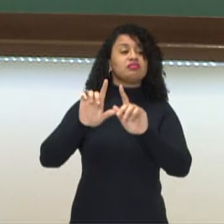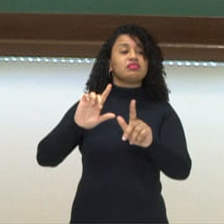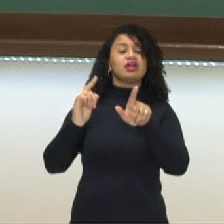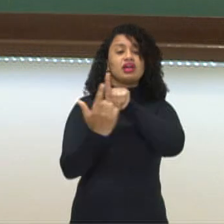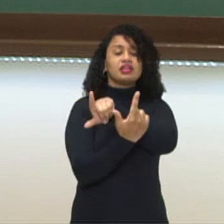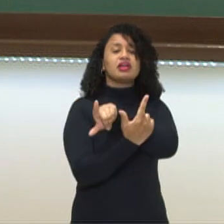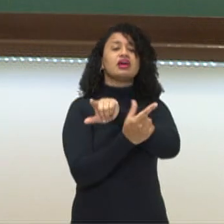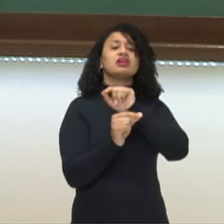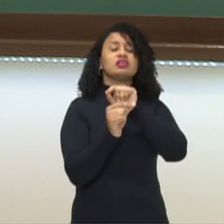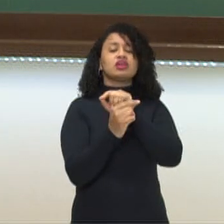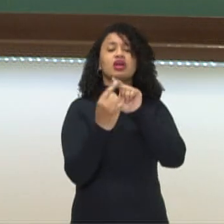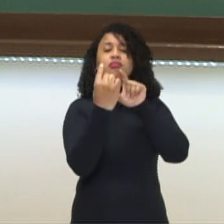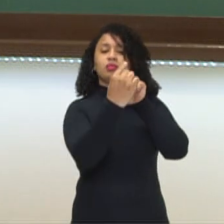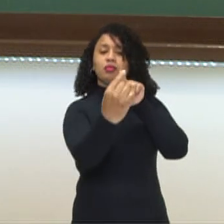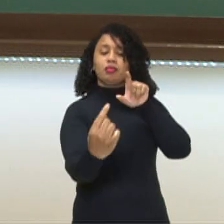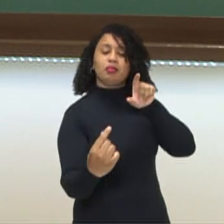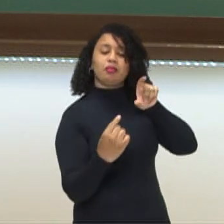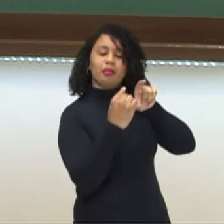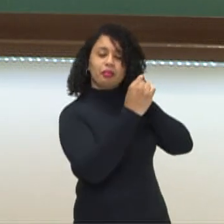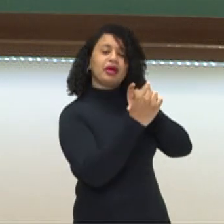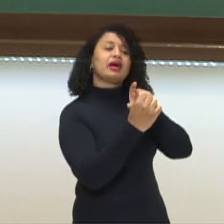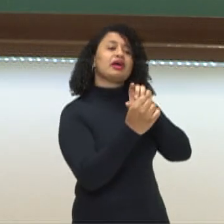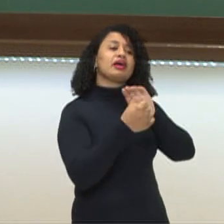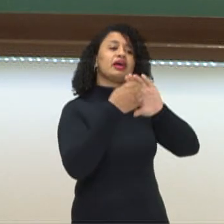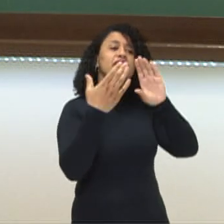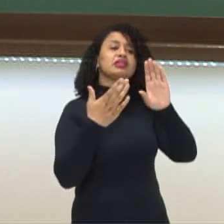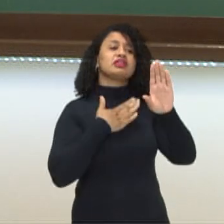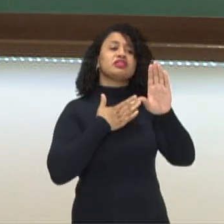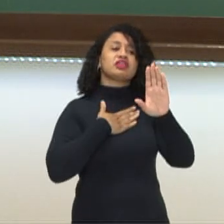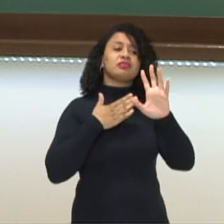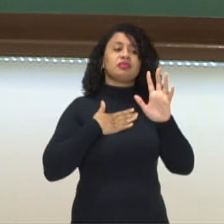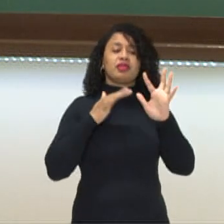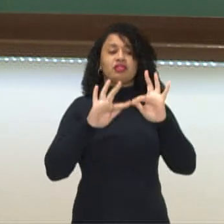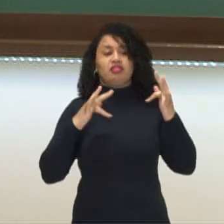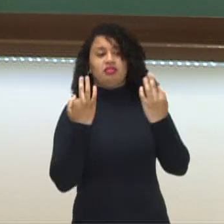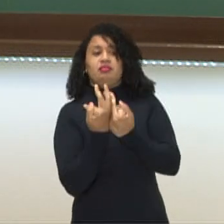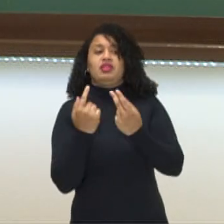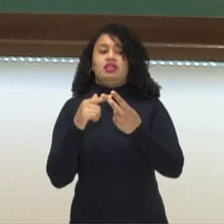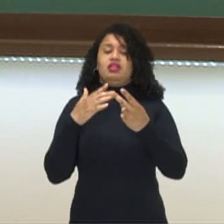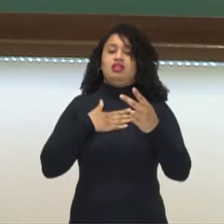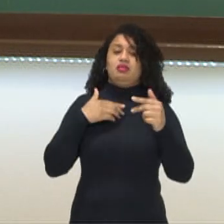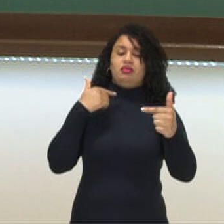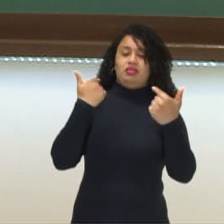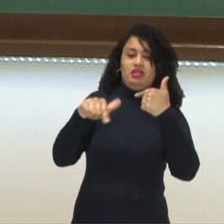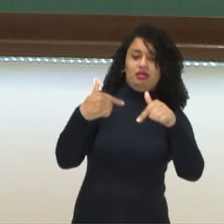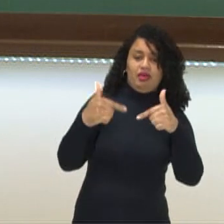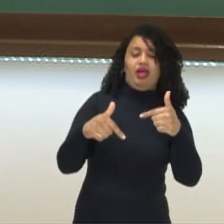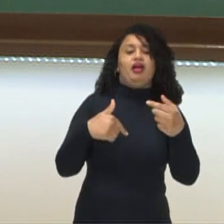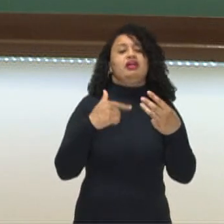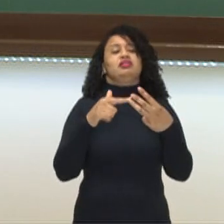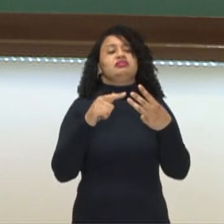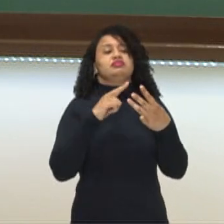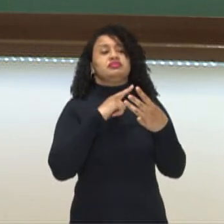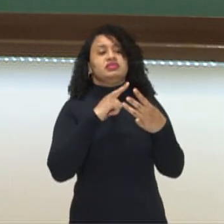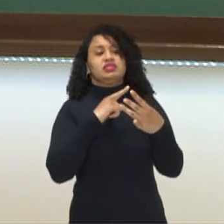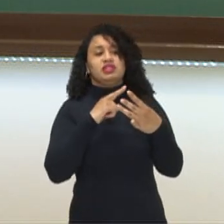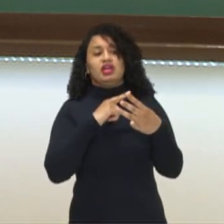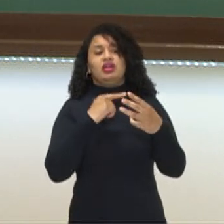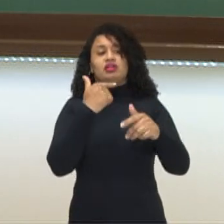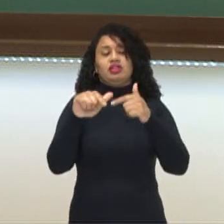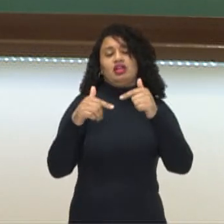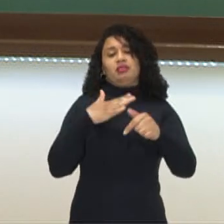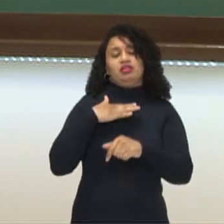atrás coisas que me identificam, né? Minha família, meu trabalho, né? Então, tem aqui meu trabalho